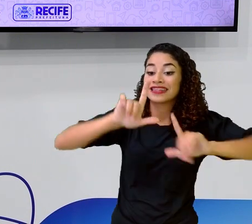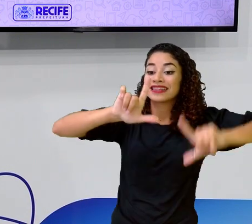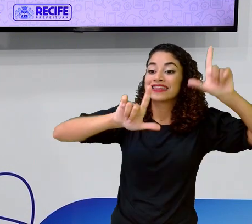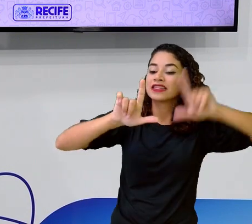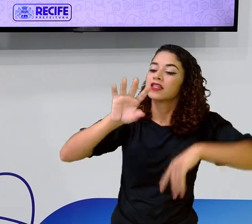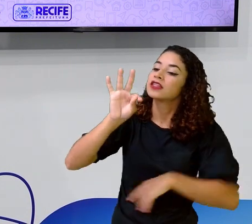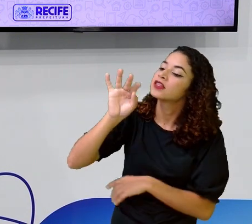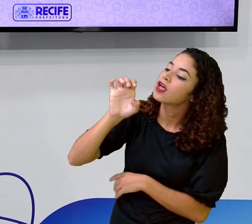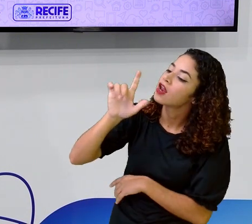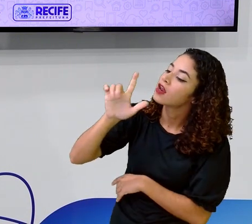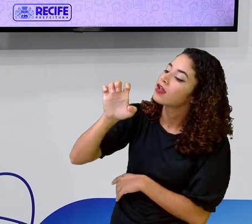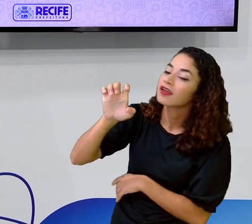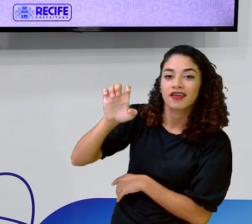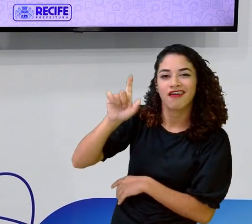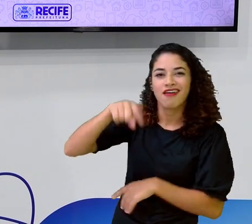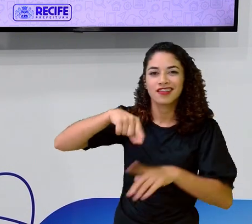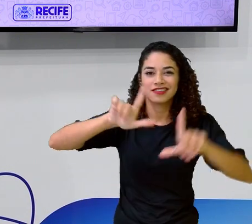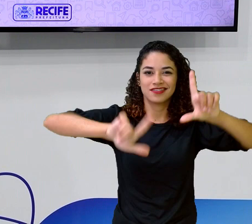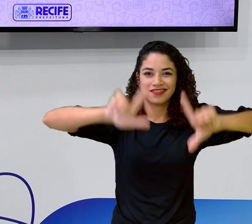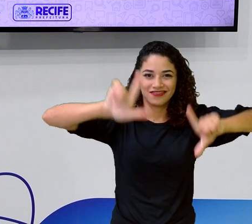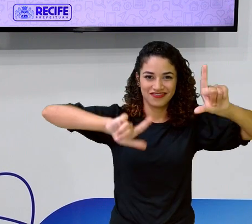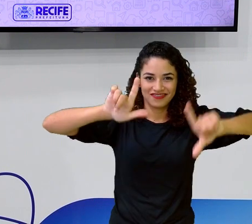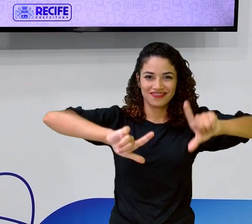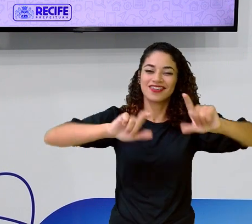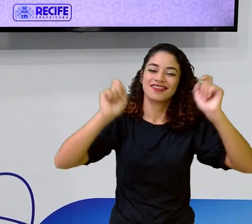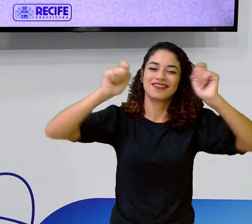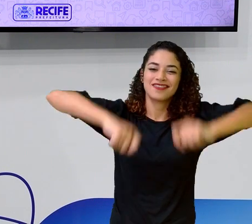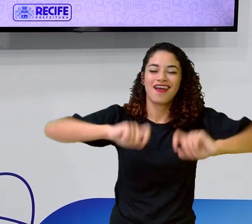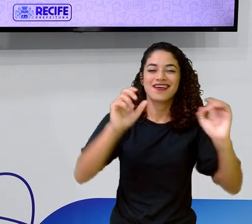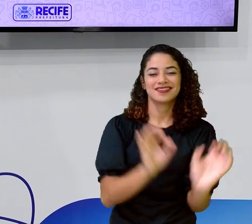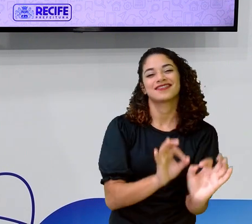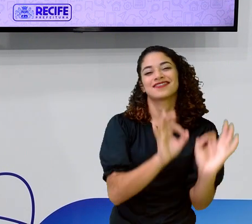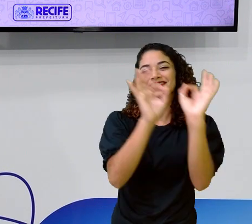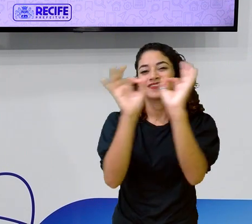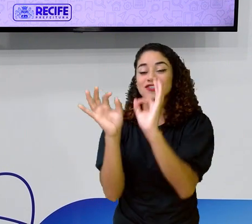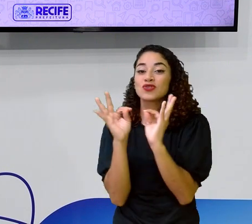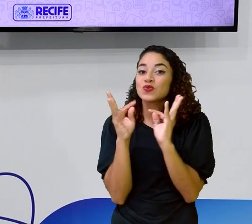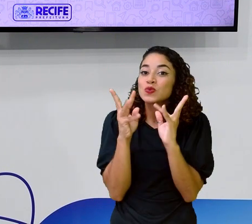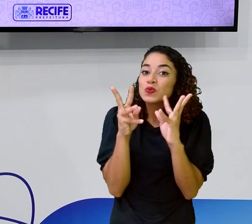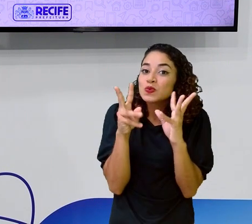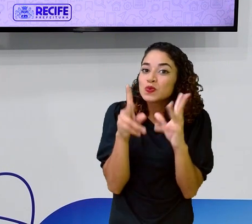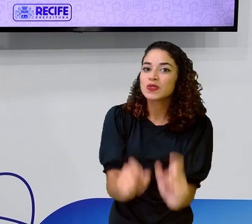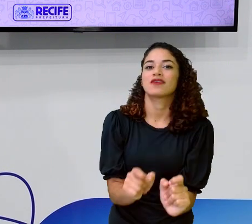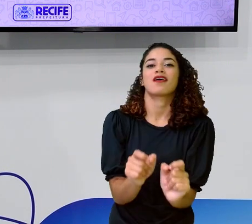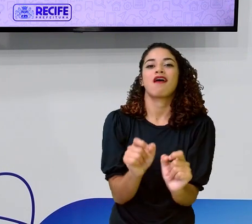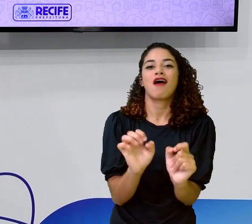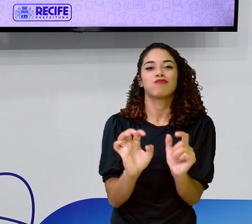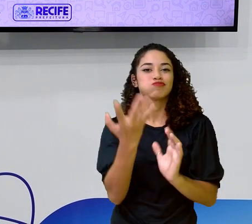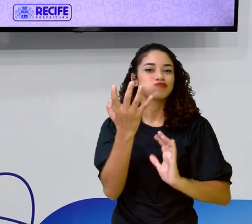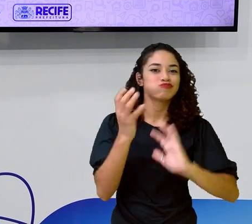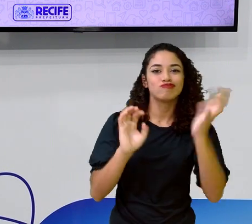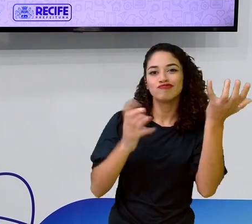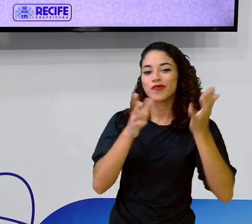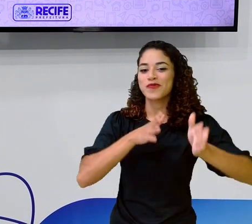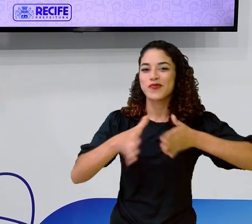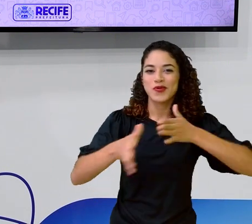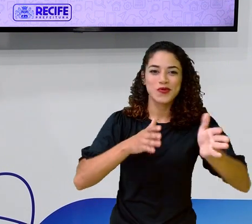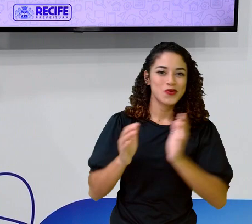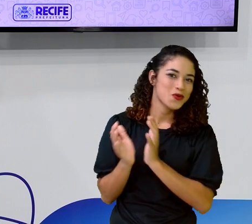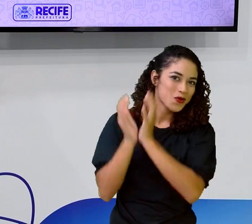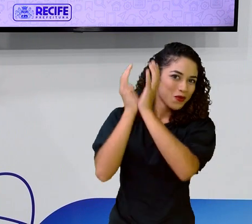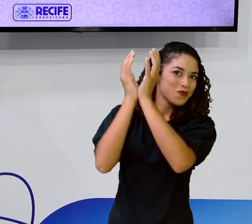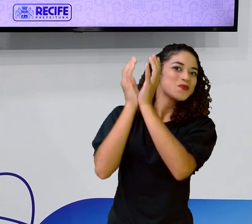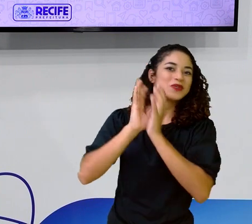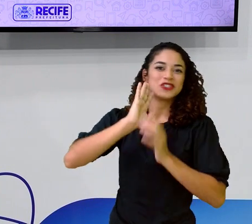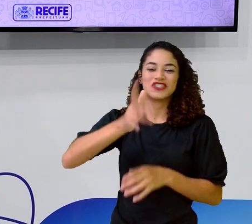vem aí associado a televisão, a está acompanhando tudo que acontece nesse período de Copa, já que é